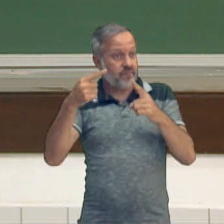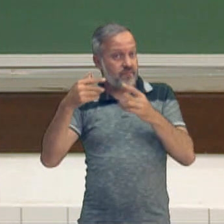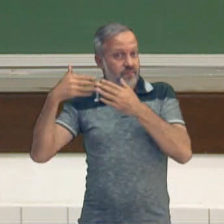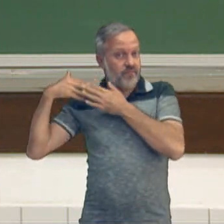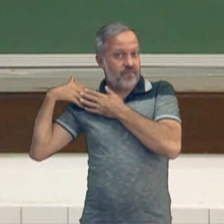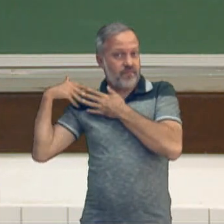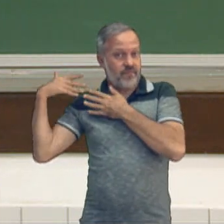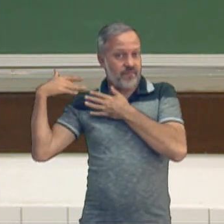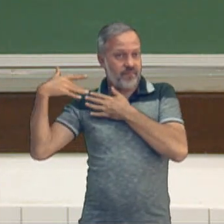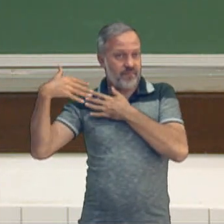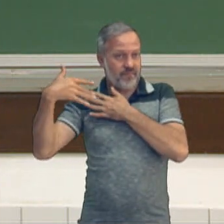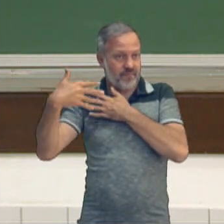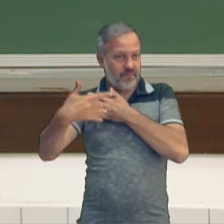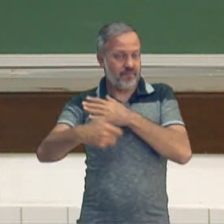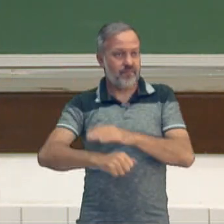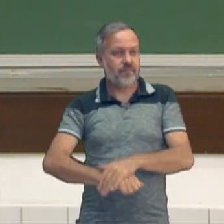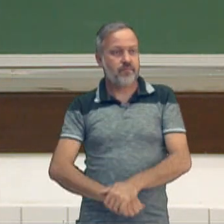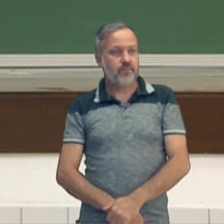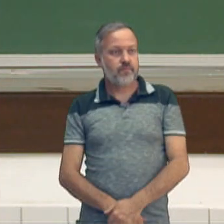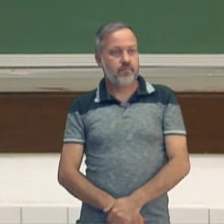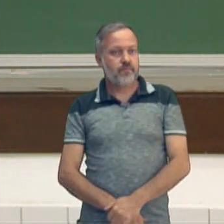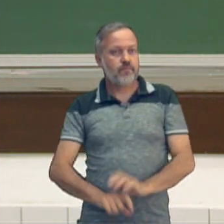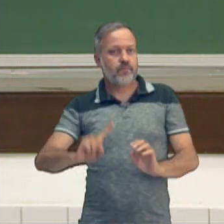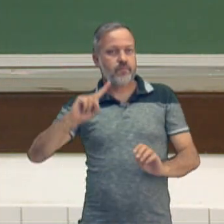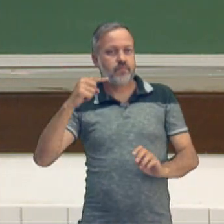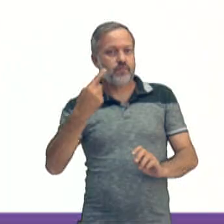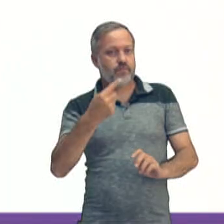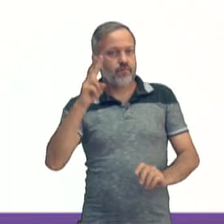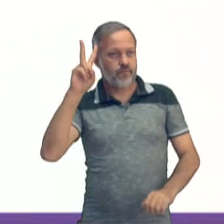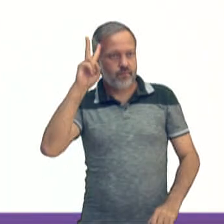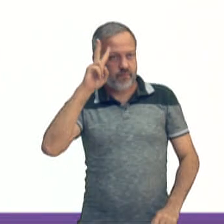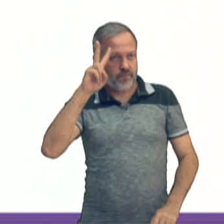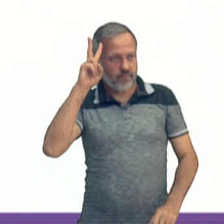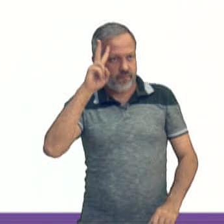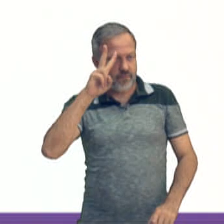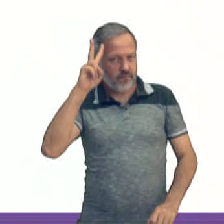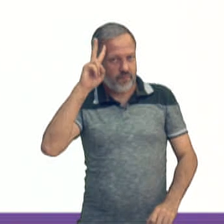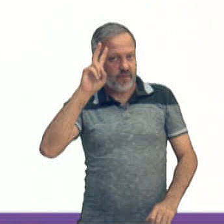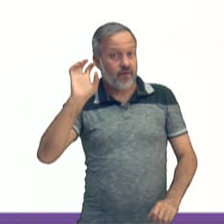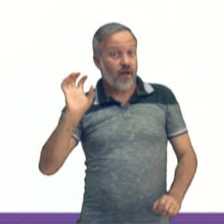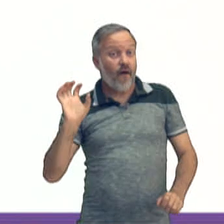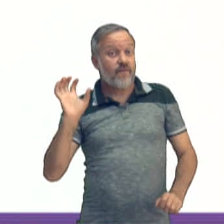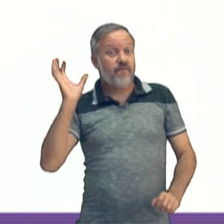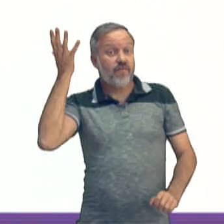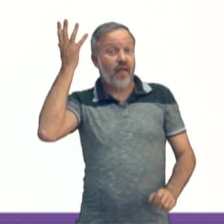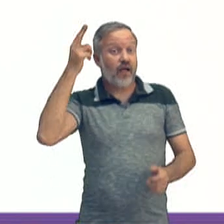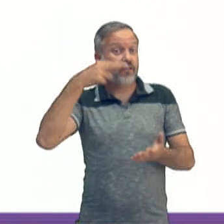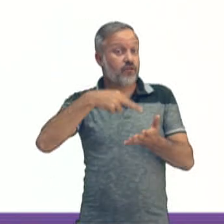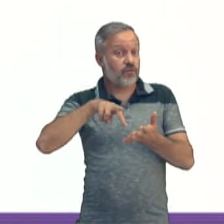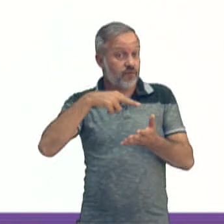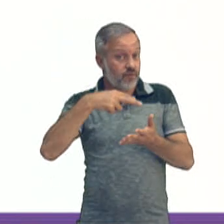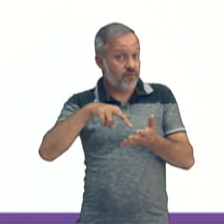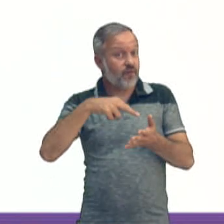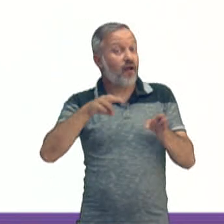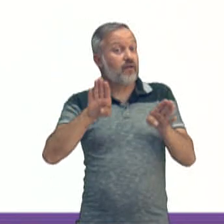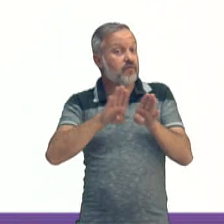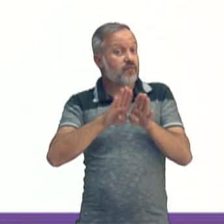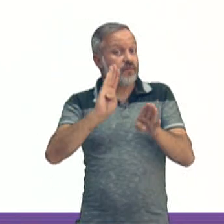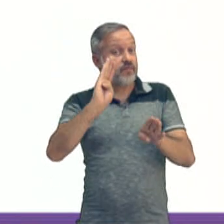passagem do tempo. Na última aula, nós falamos das festas religiosas e do folclore